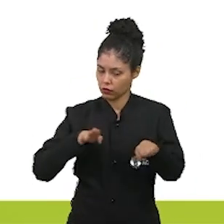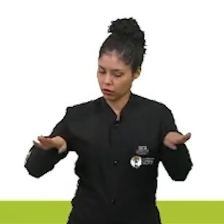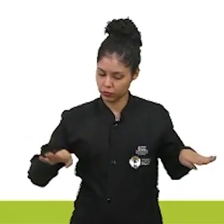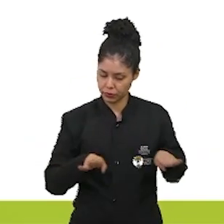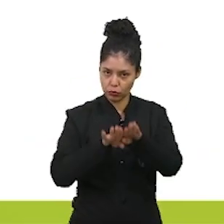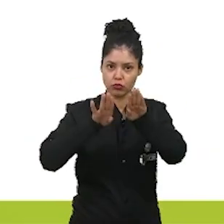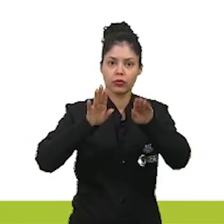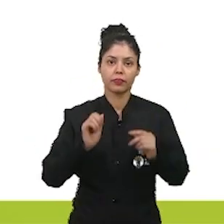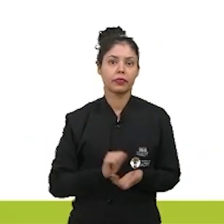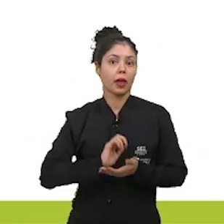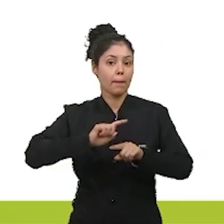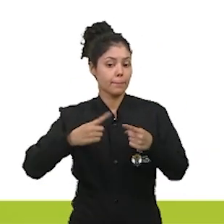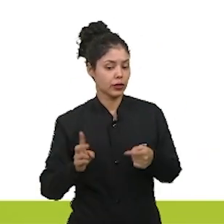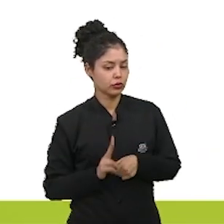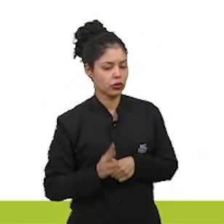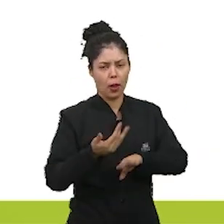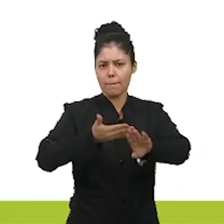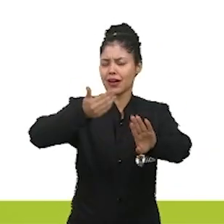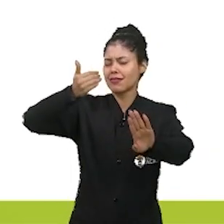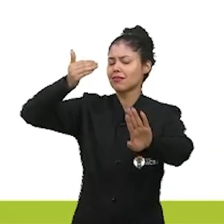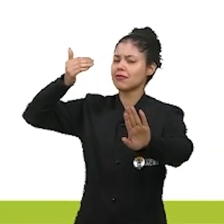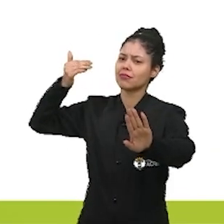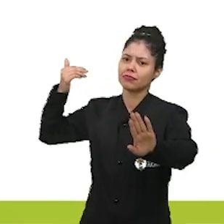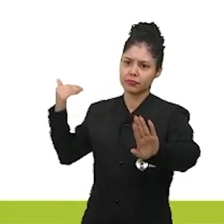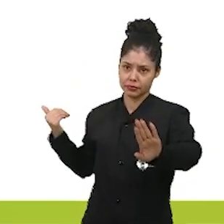não constantes, tá? Do passado.